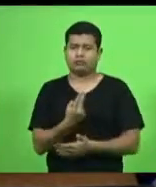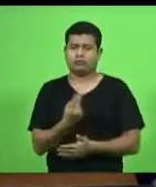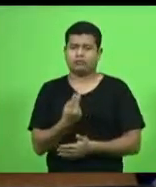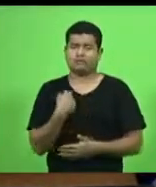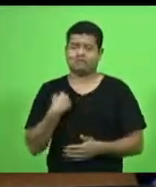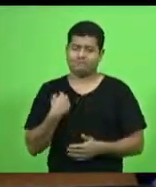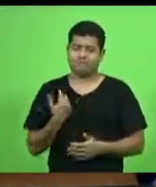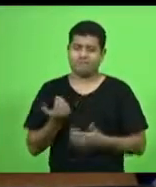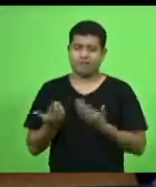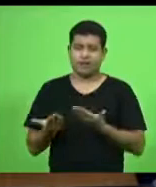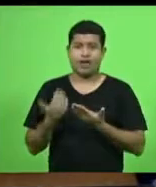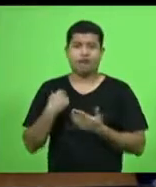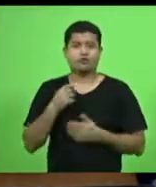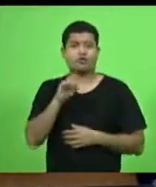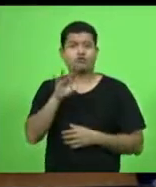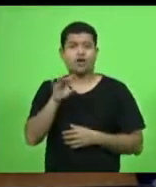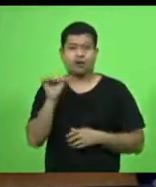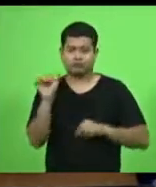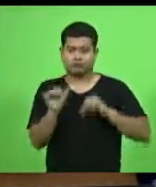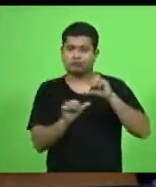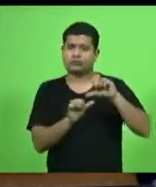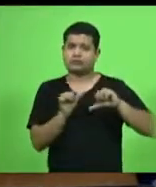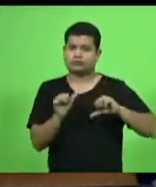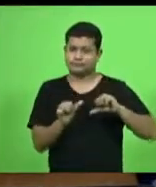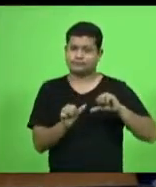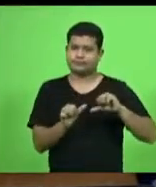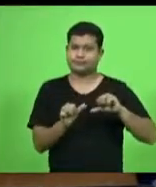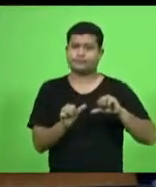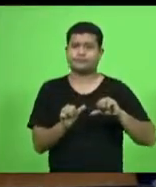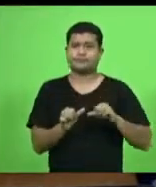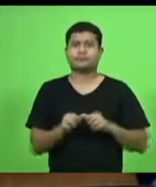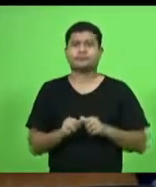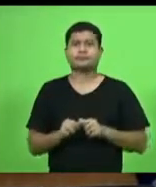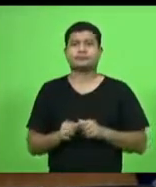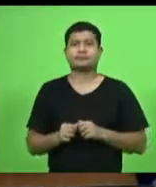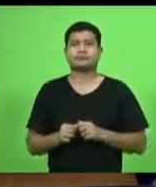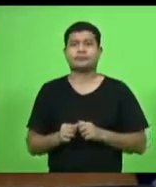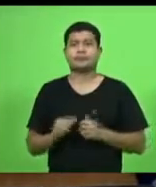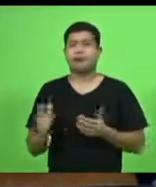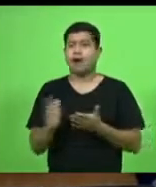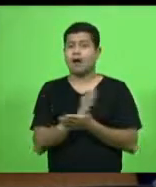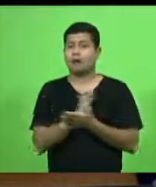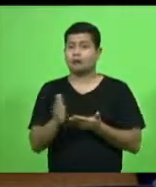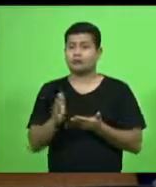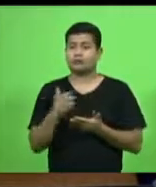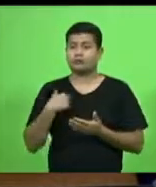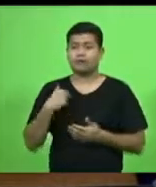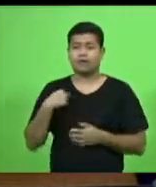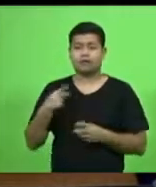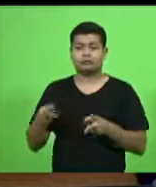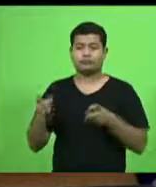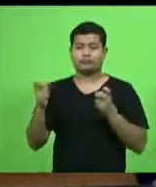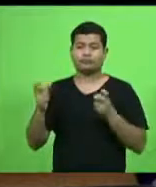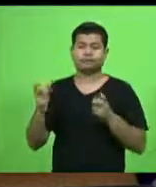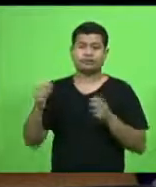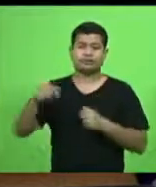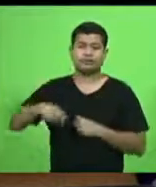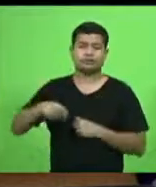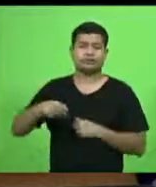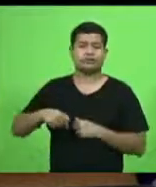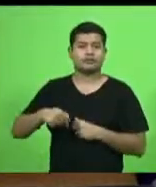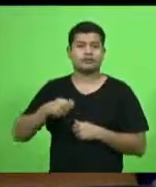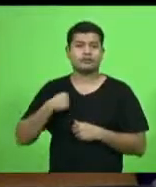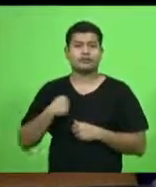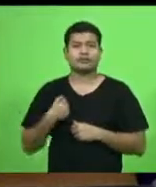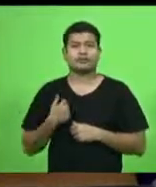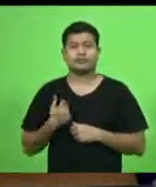correção, deputado Kennedy, deputado Mauro, de algumas coisas que tenho observado aqui,